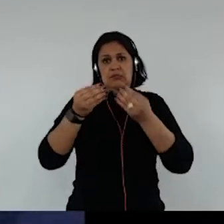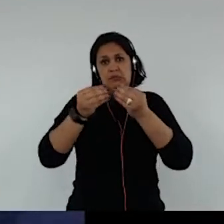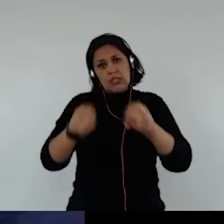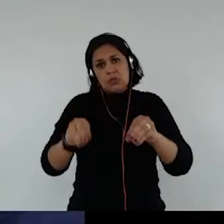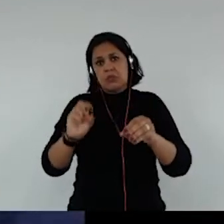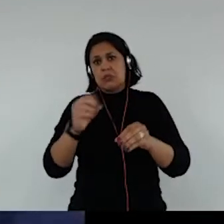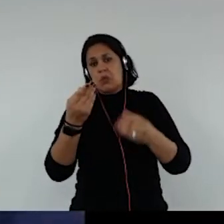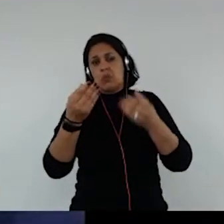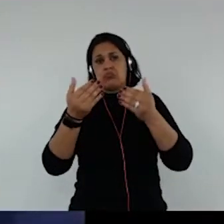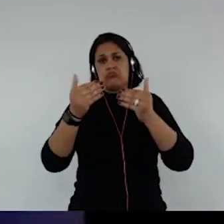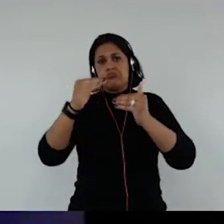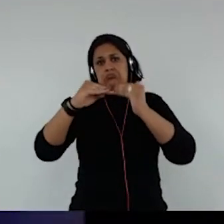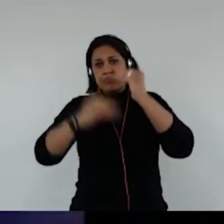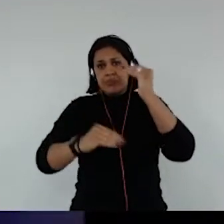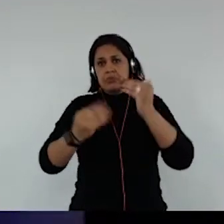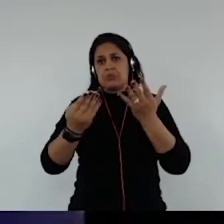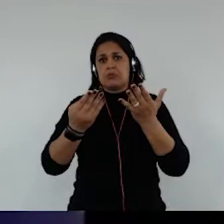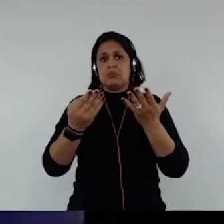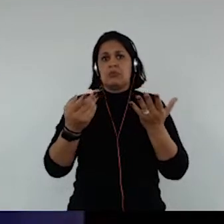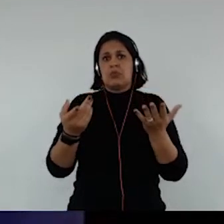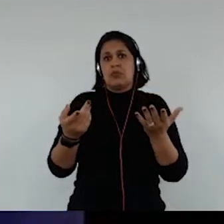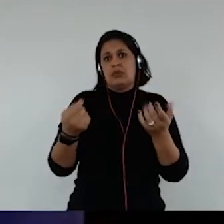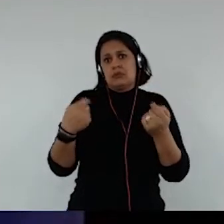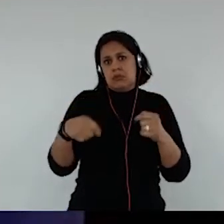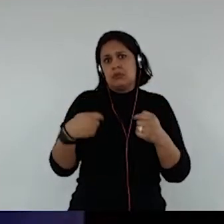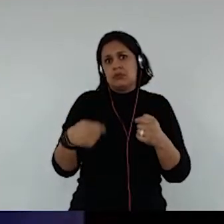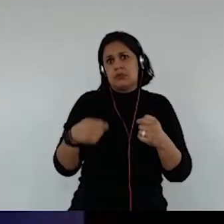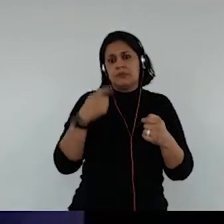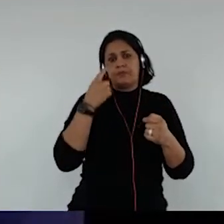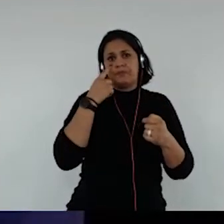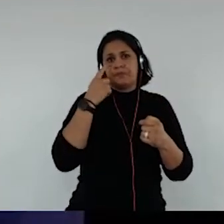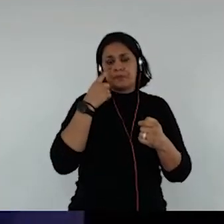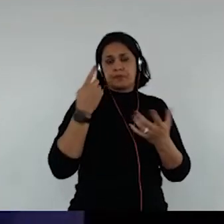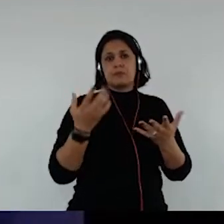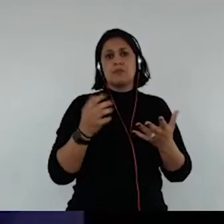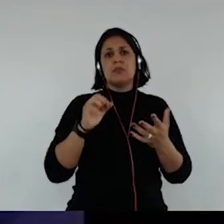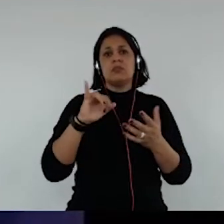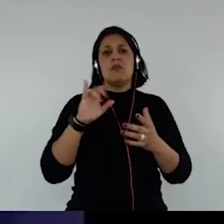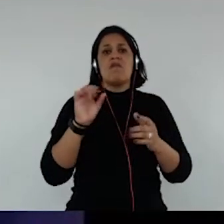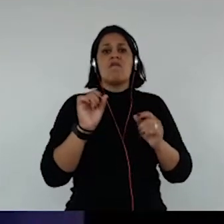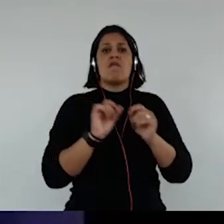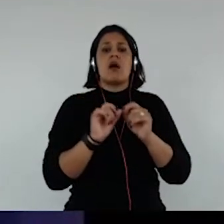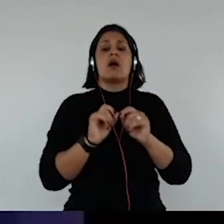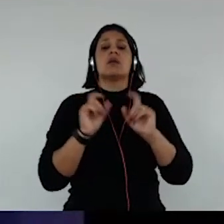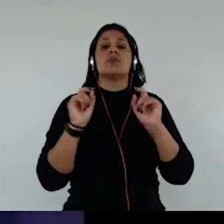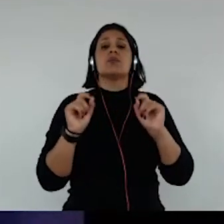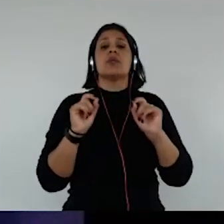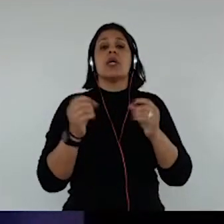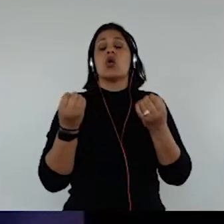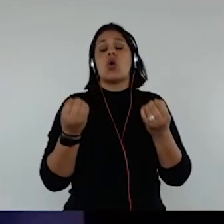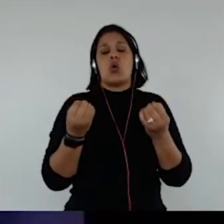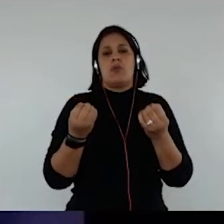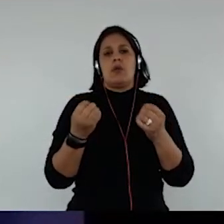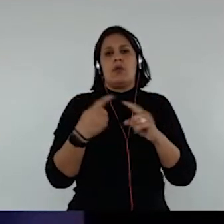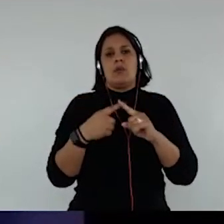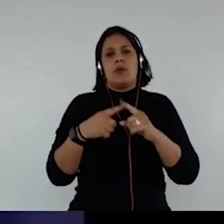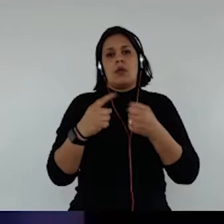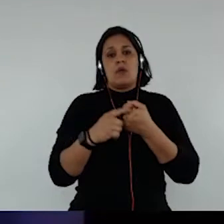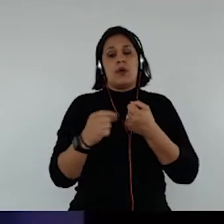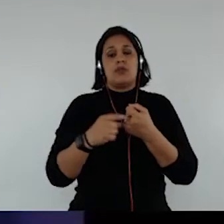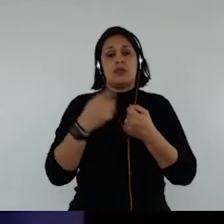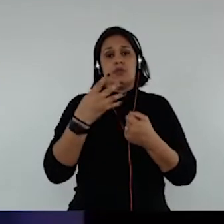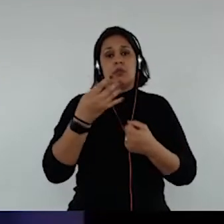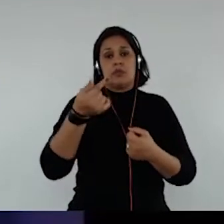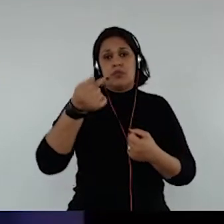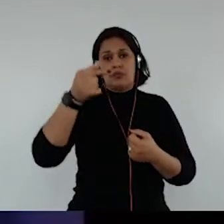que justifique ou a resolução, que é a principal providência, o principal remédio do artigo 479 do Código